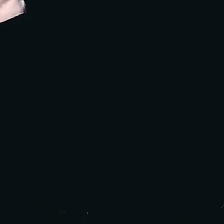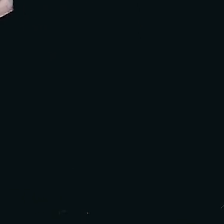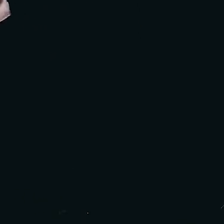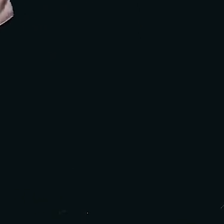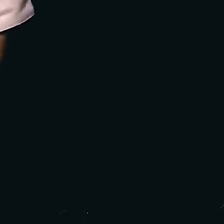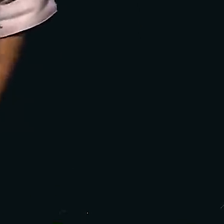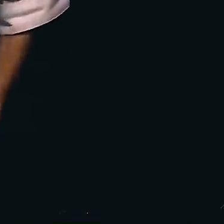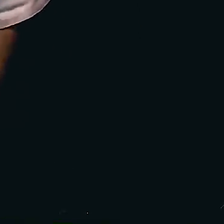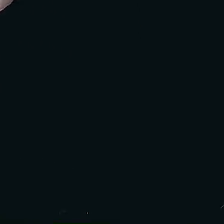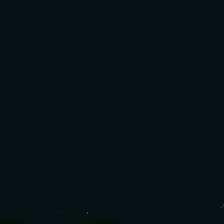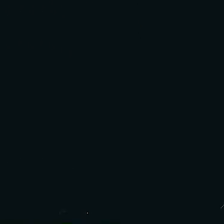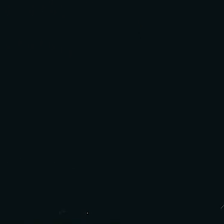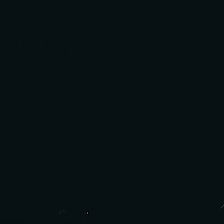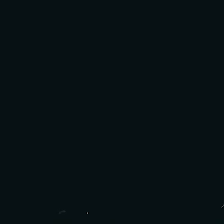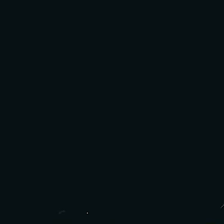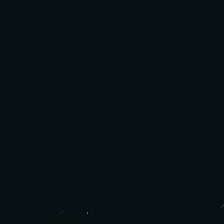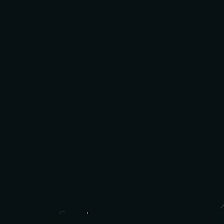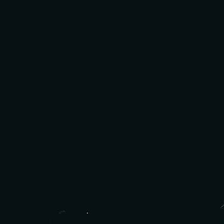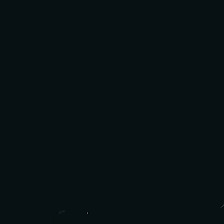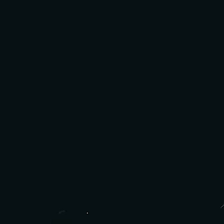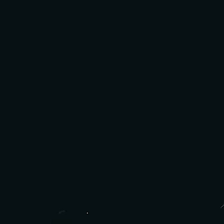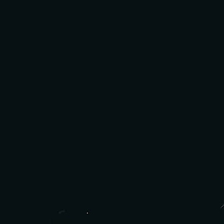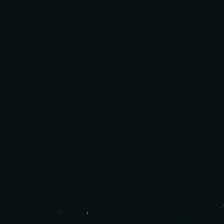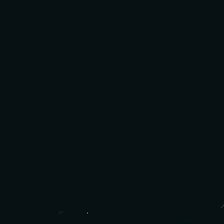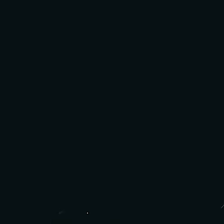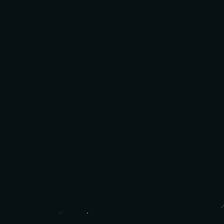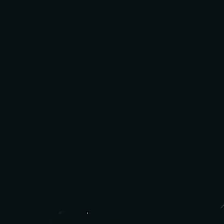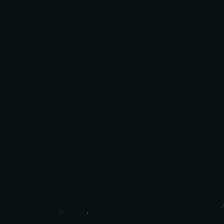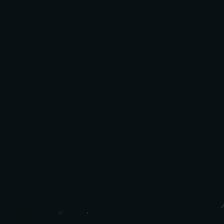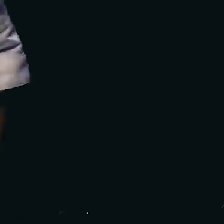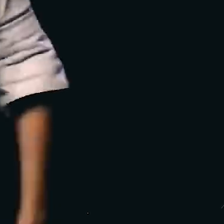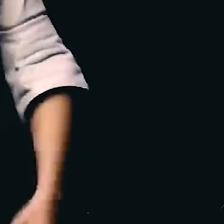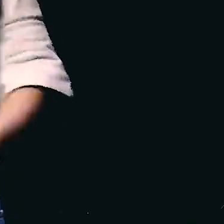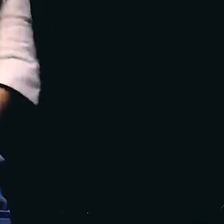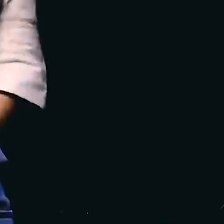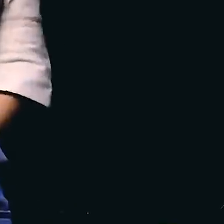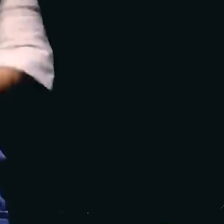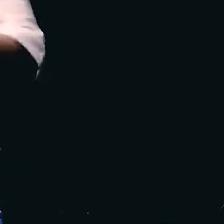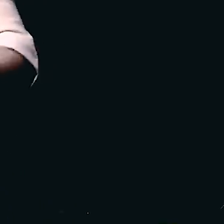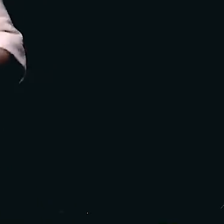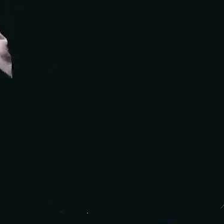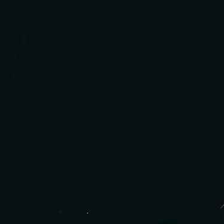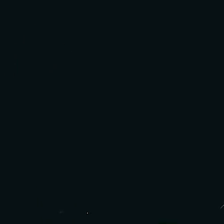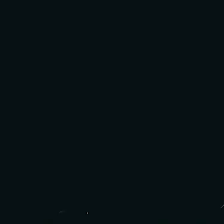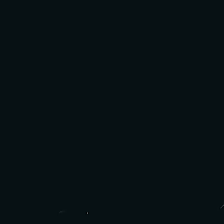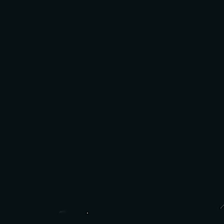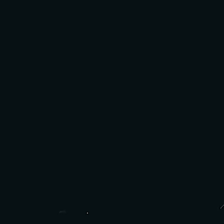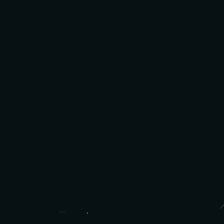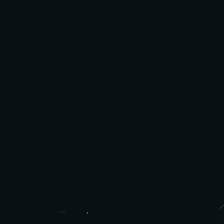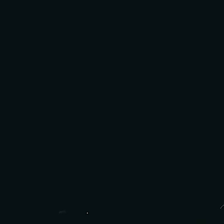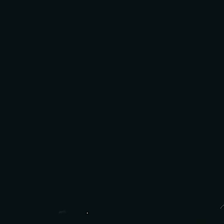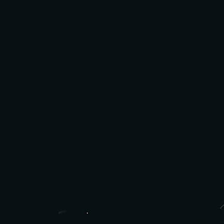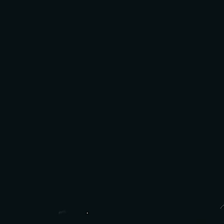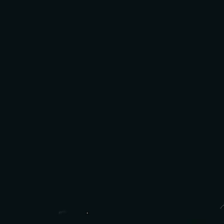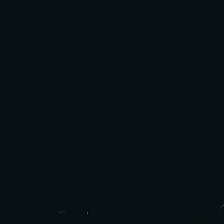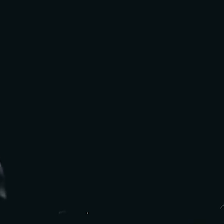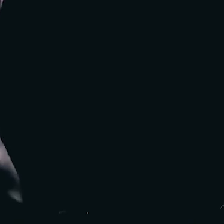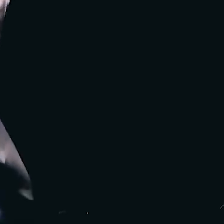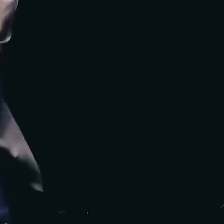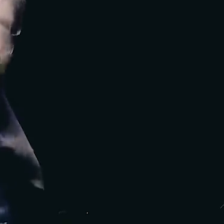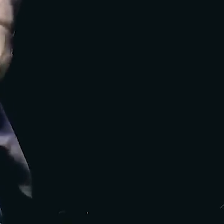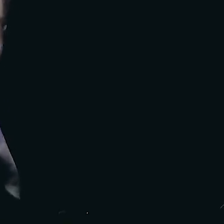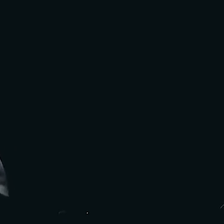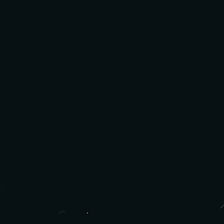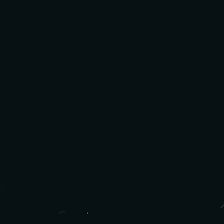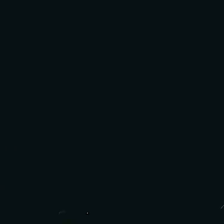Fulano, depois de tudo que tu fizesse por ele, não é? Eu não sei se esse fulano é você, mas se for, Jesus está